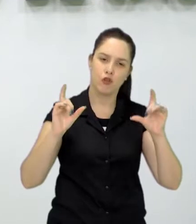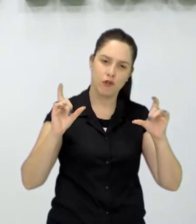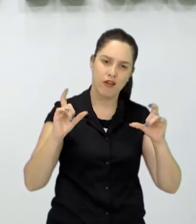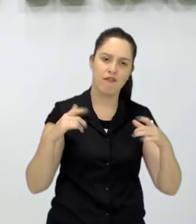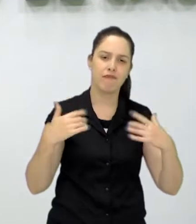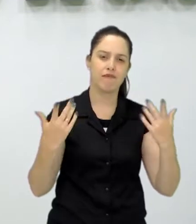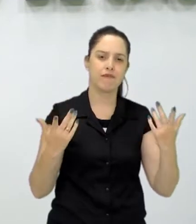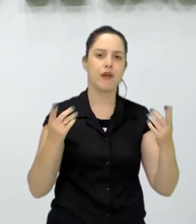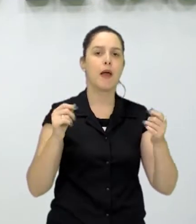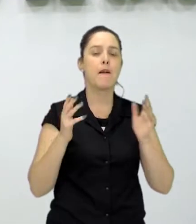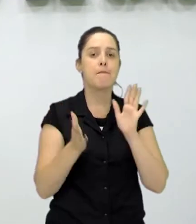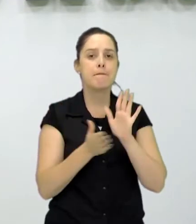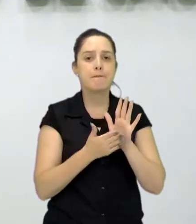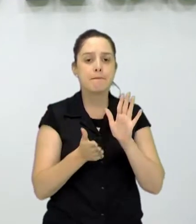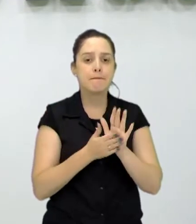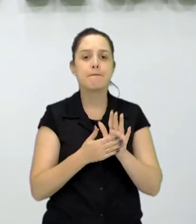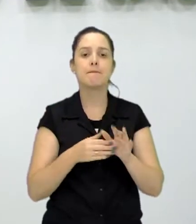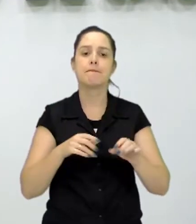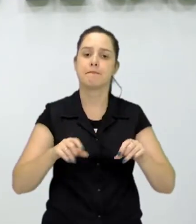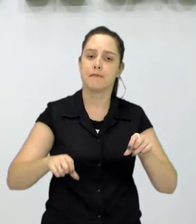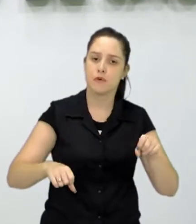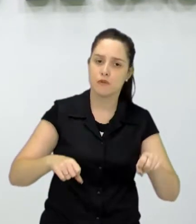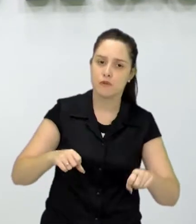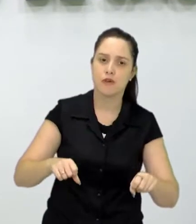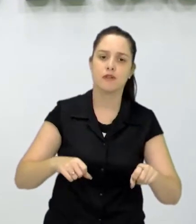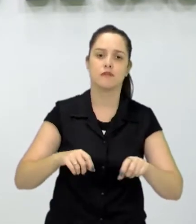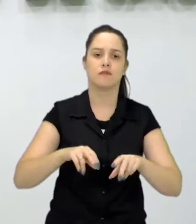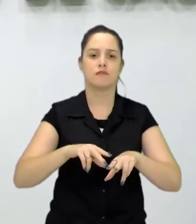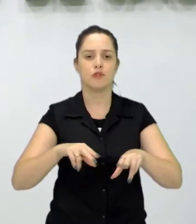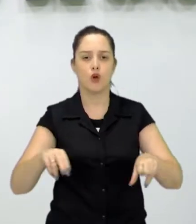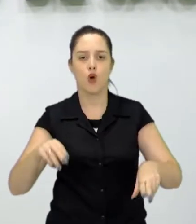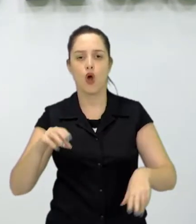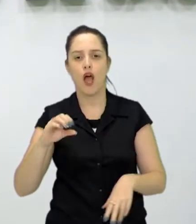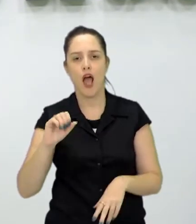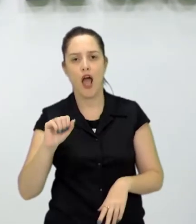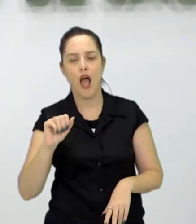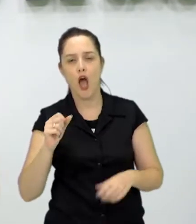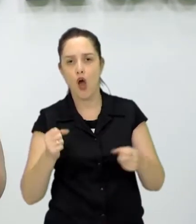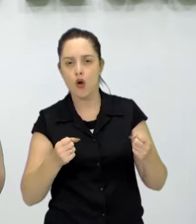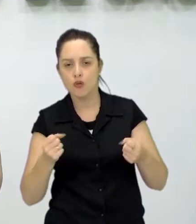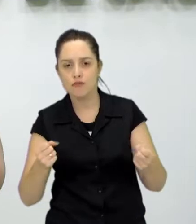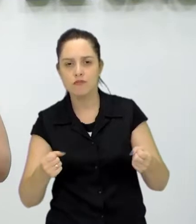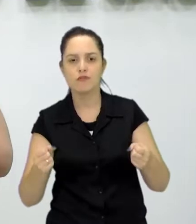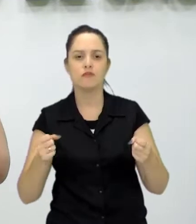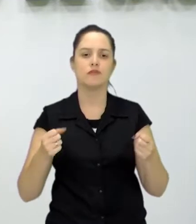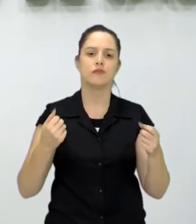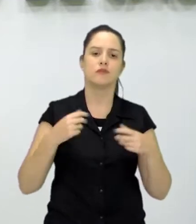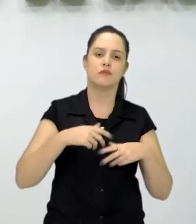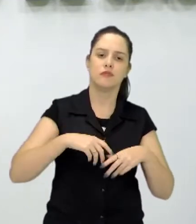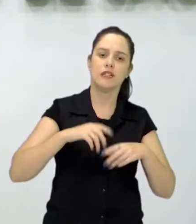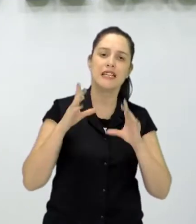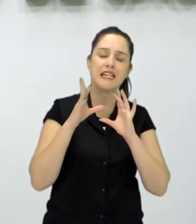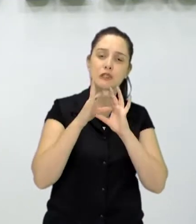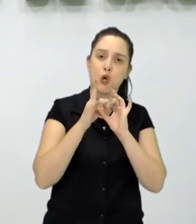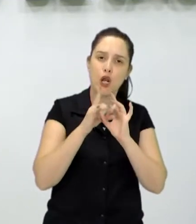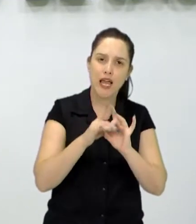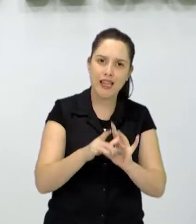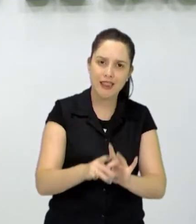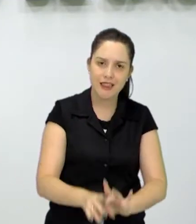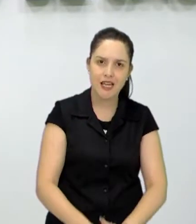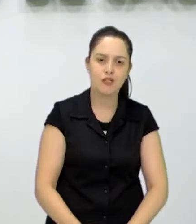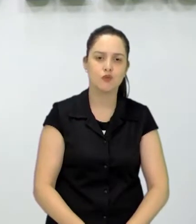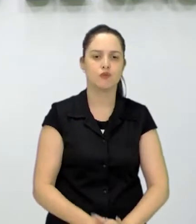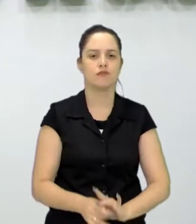a popularização da bicicleta, depois o surgimento do automóvel, depois o avião. Então, o mundo estava se conectando